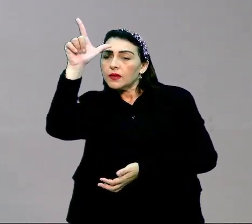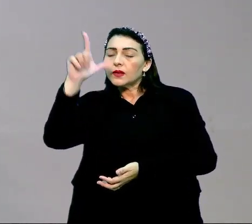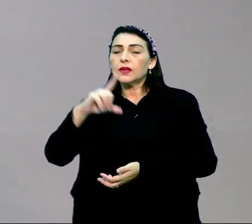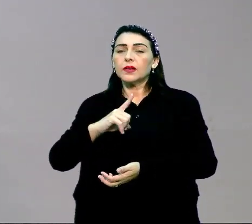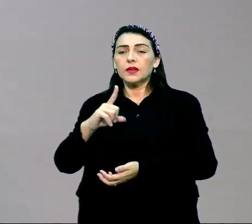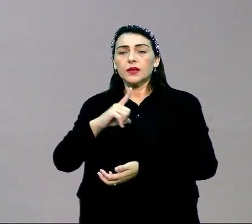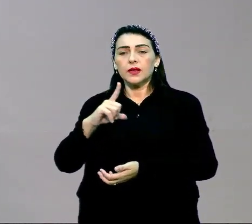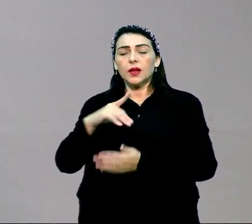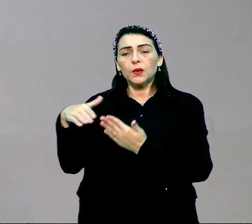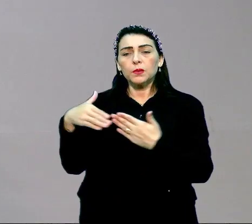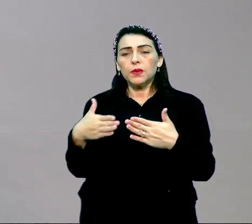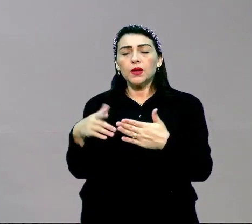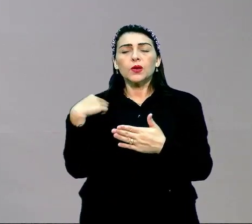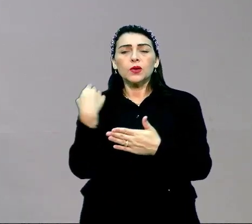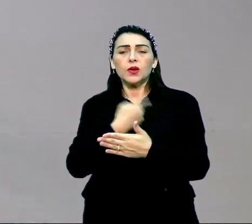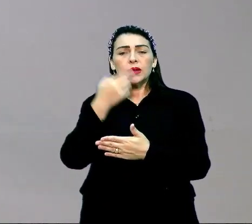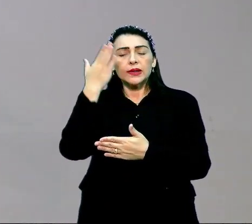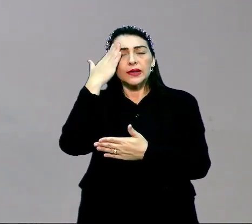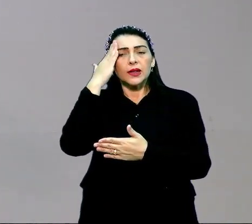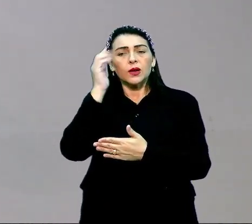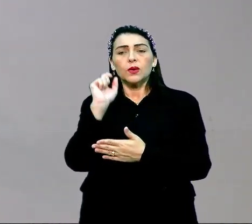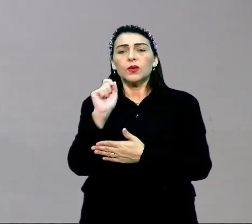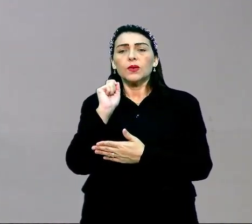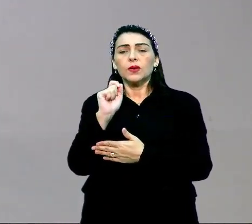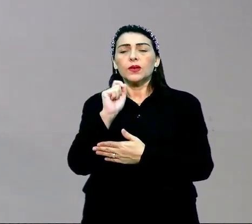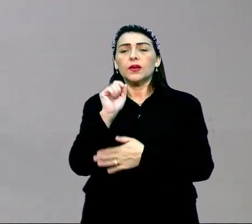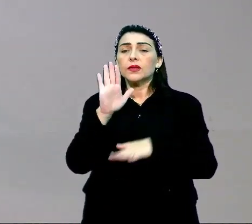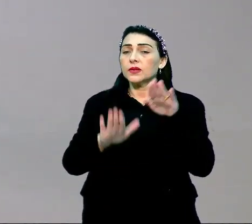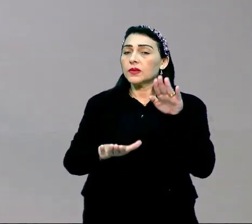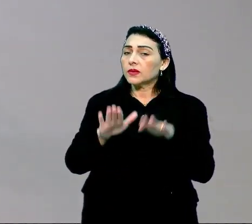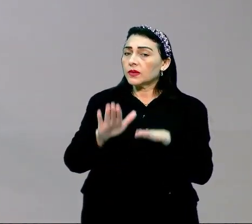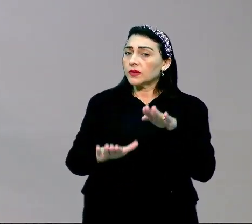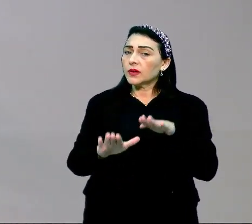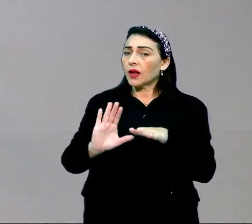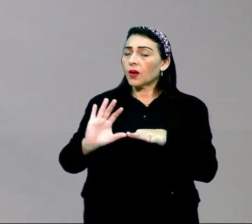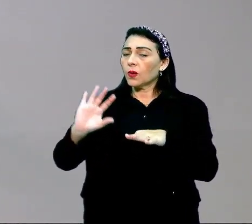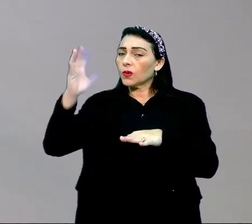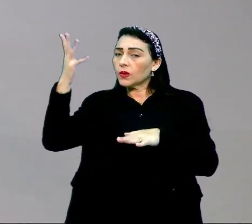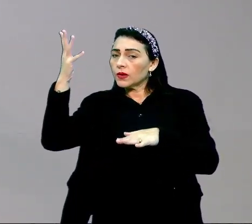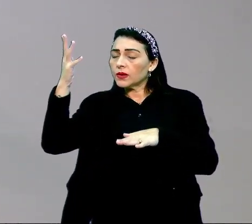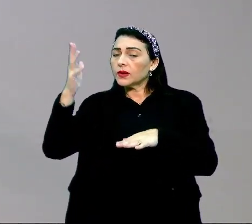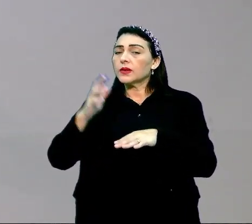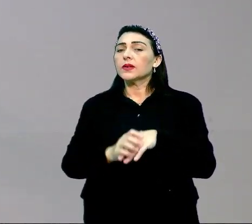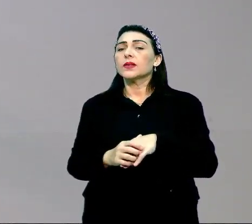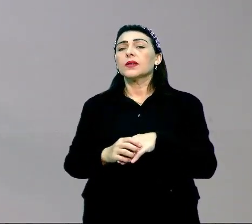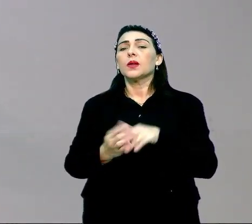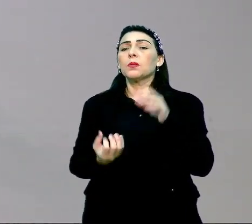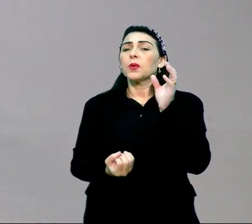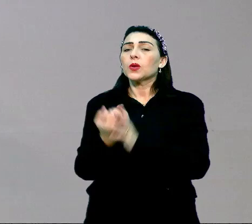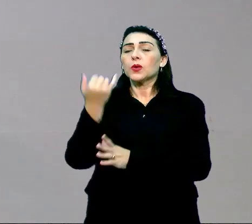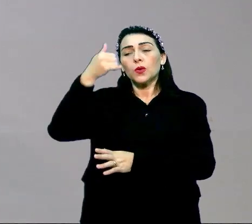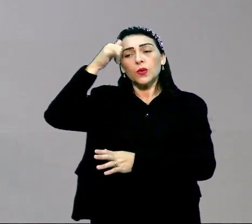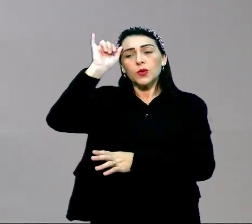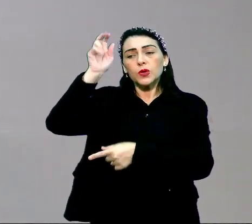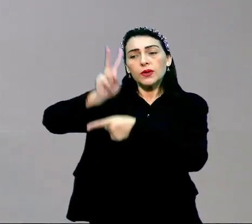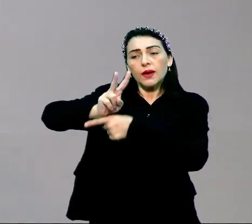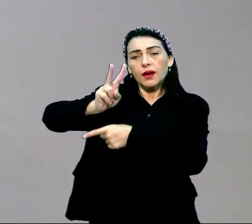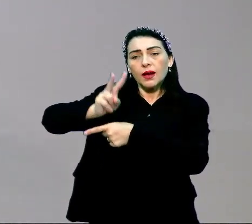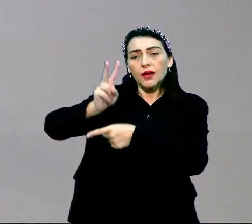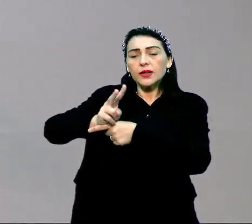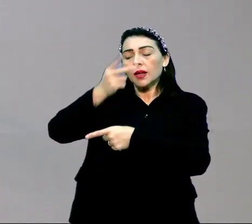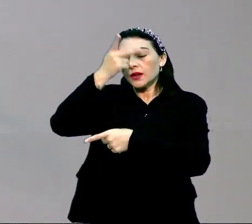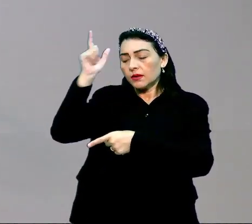tem esse direcionamento para a gente entender que determinada situação, ali eram produtores de gado, tinham